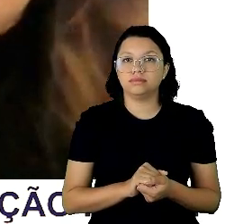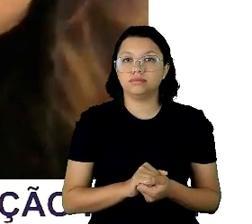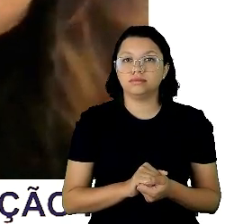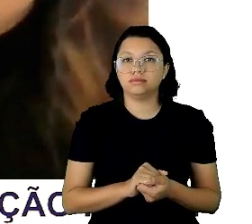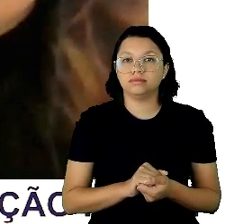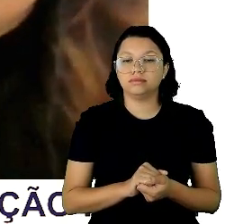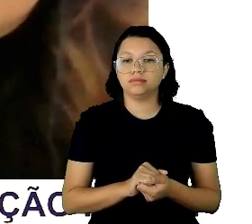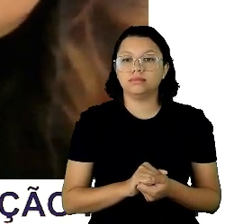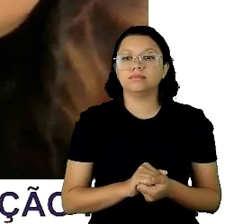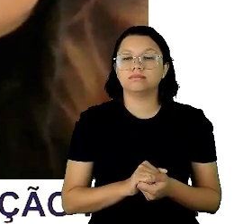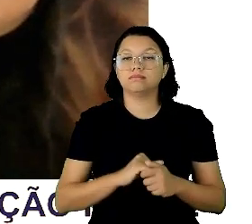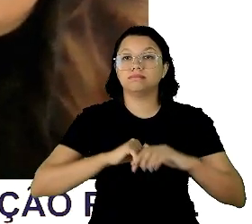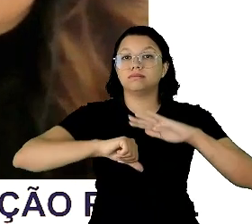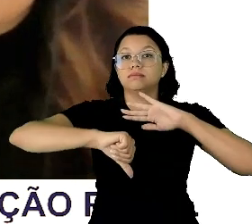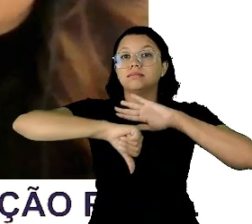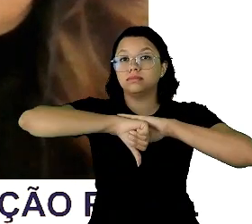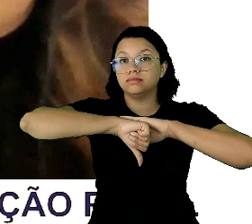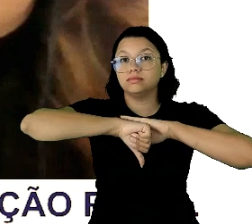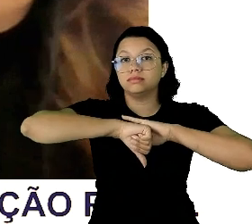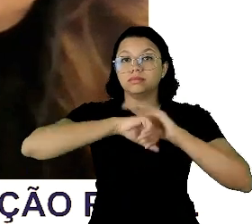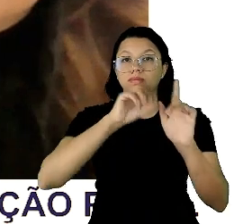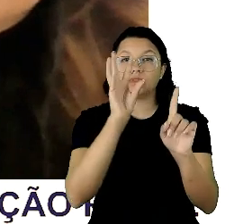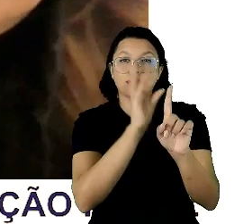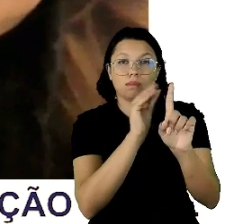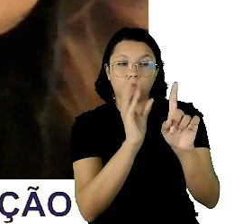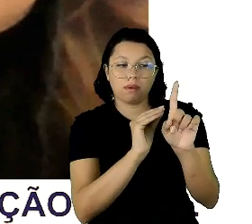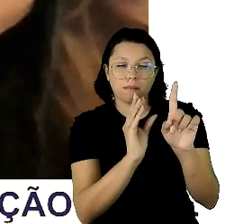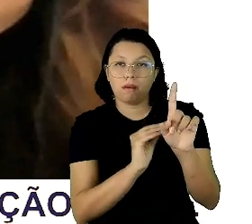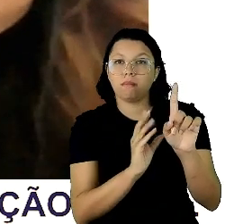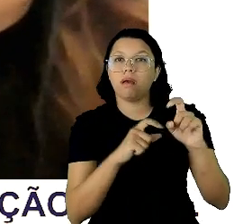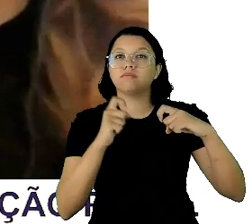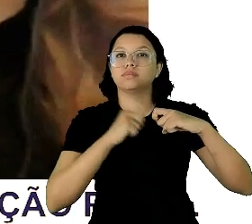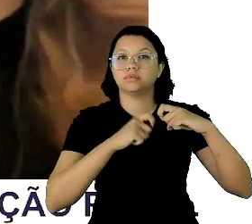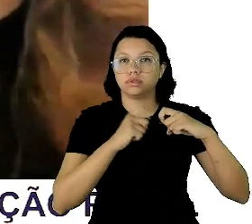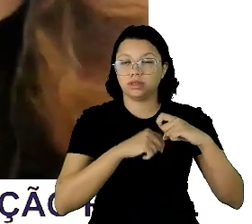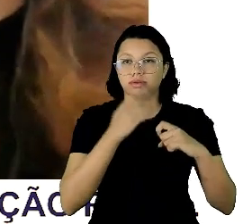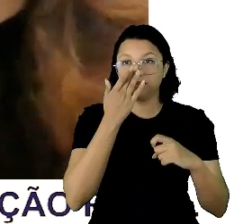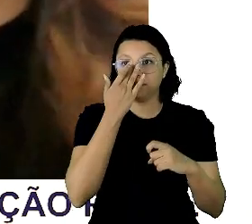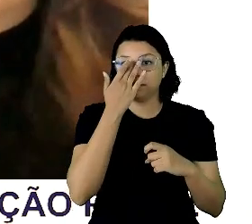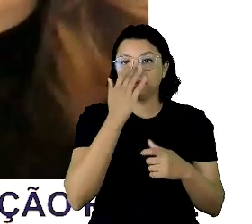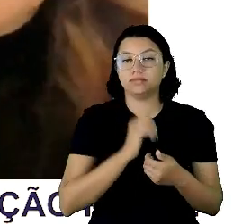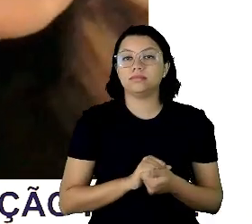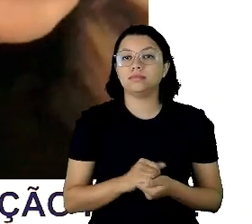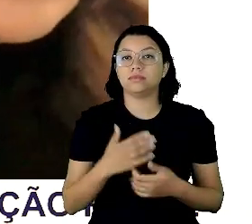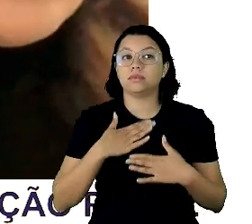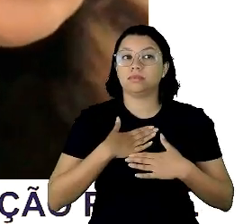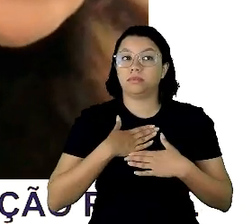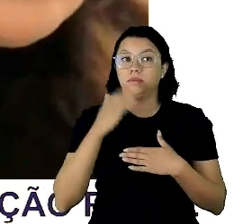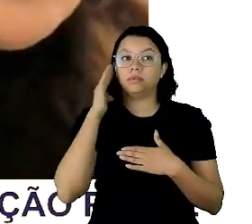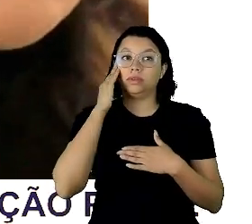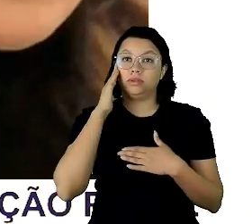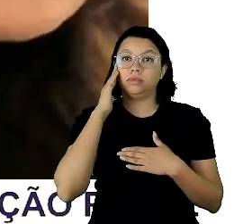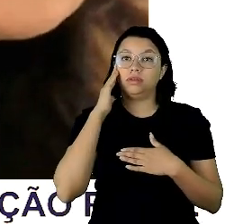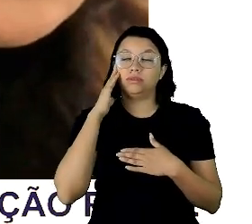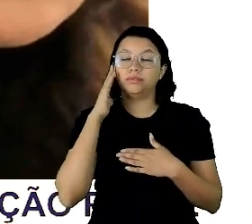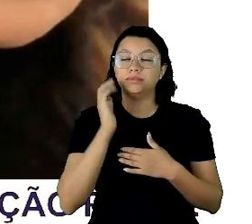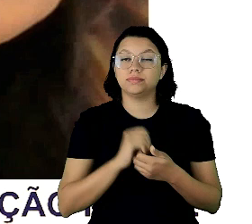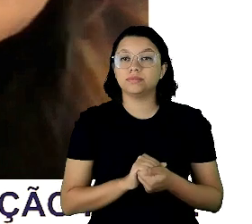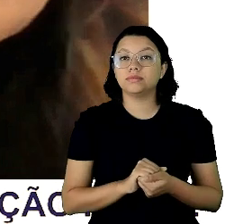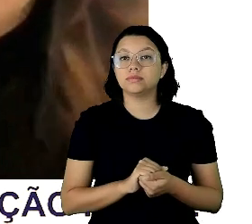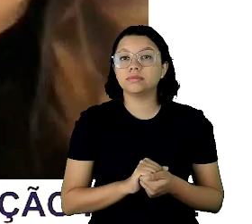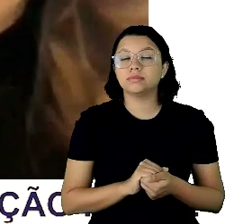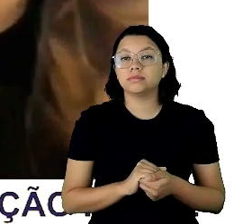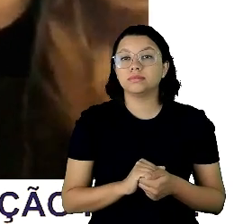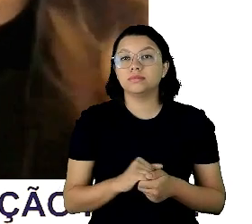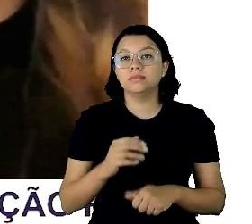O crime de importunação sexual, na minha concepção, mais do